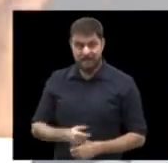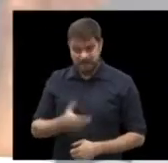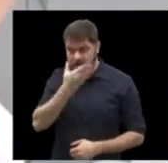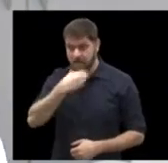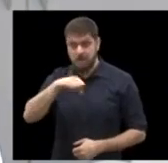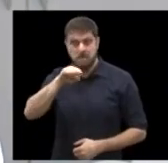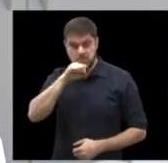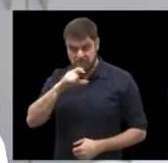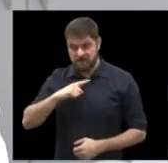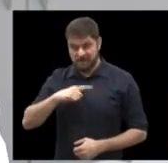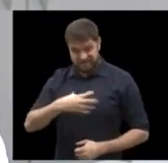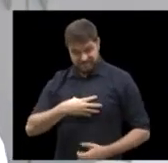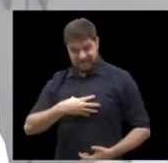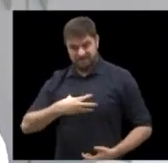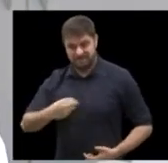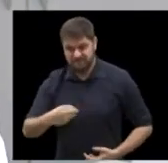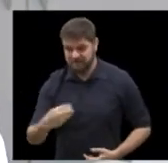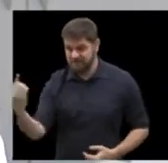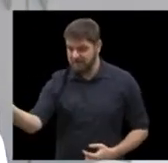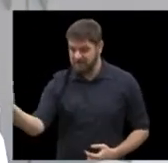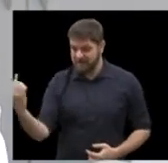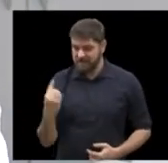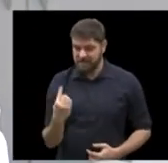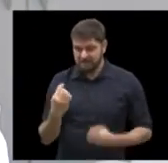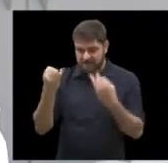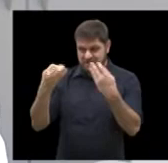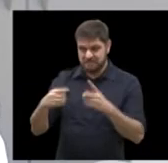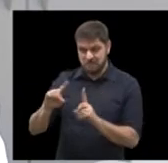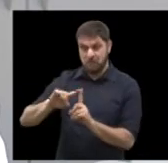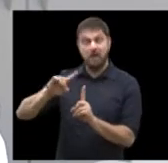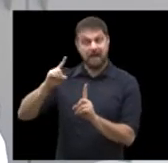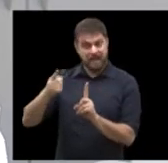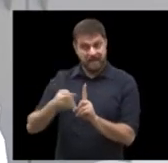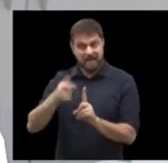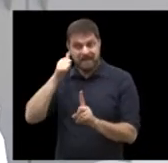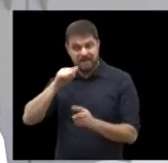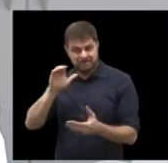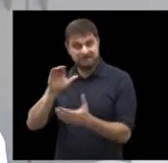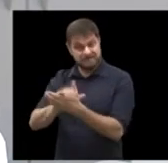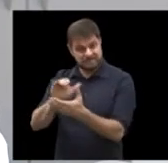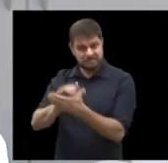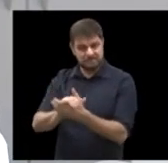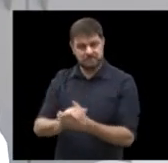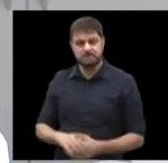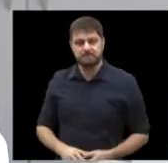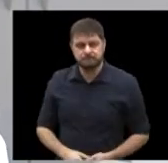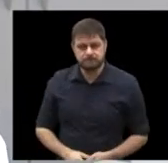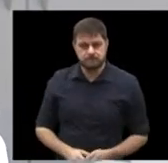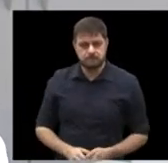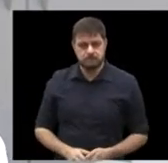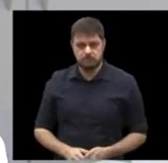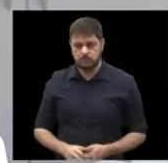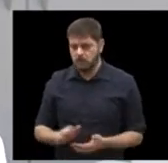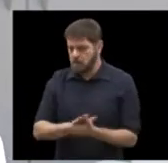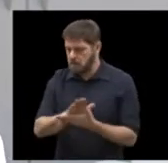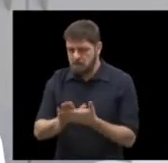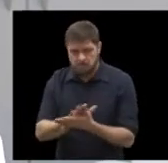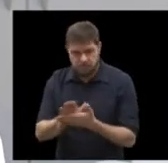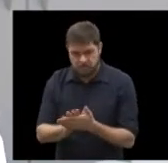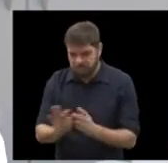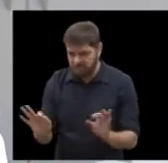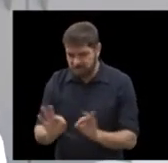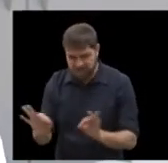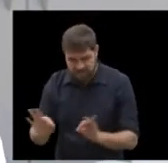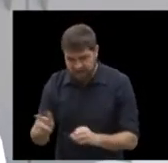foi assim, o máximo quando ele chegou dizendo que a esposa dele estava grávida. Então, quer dizer, não acomete nenhum outro tipo de sistema,